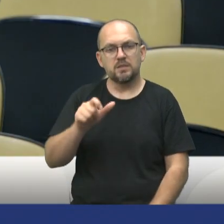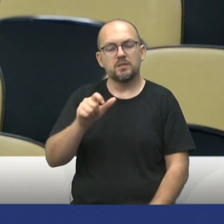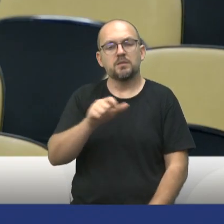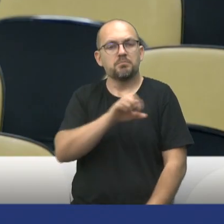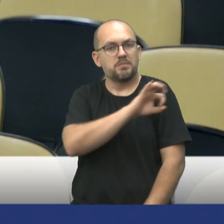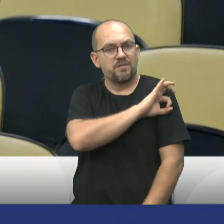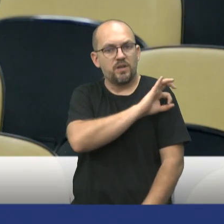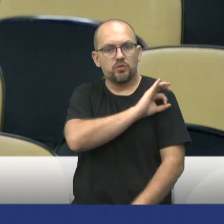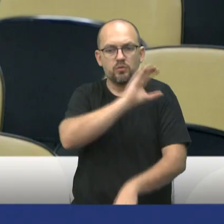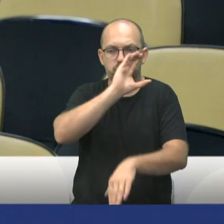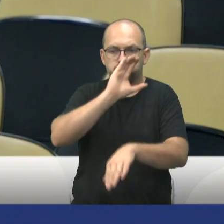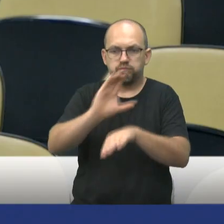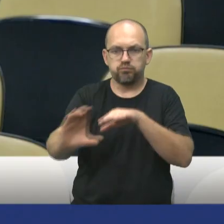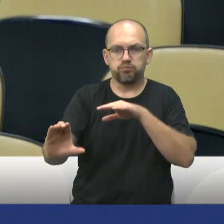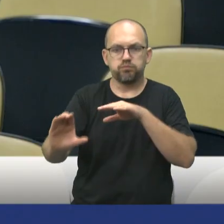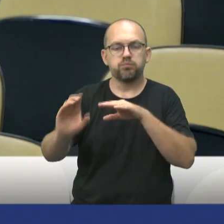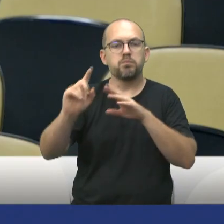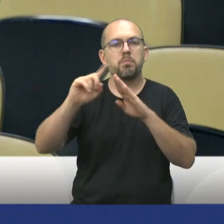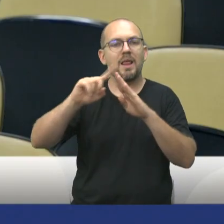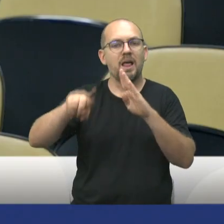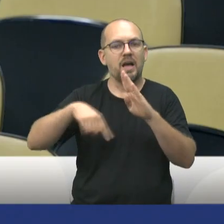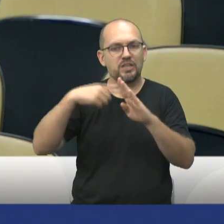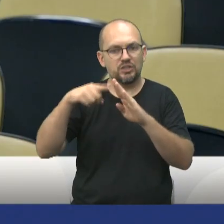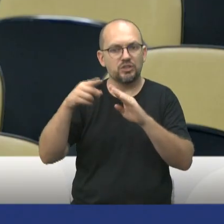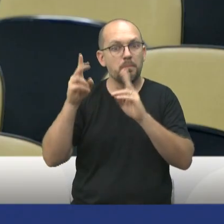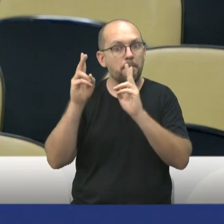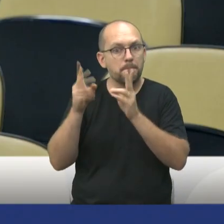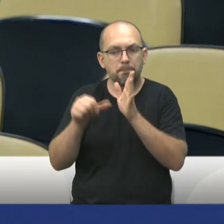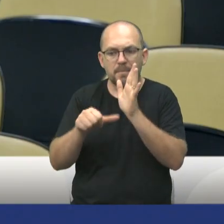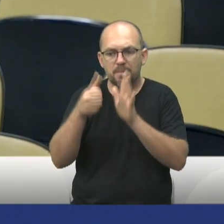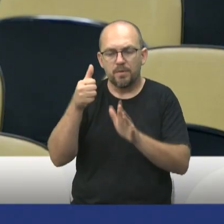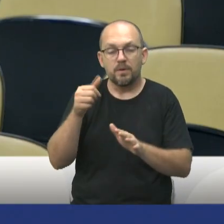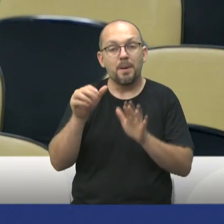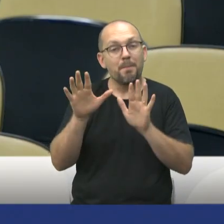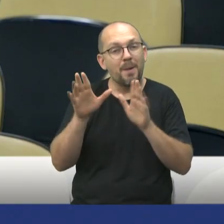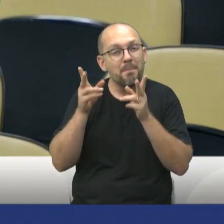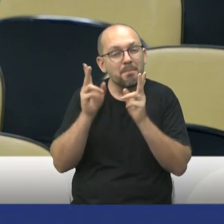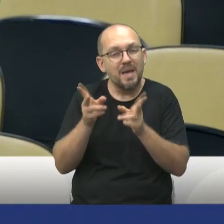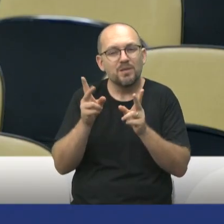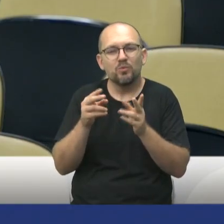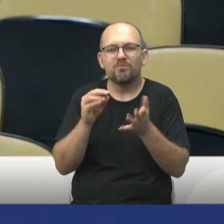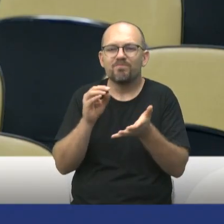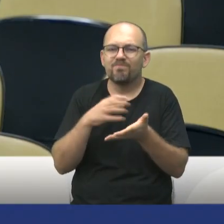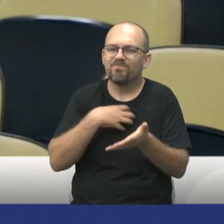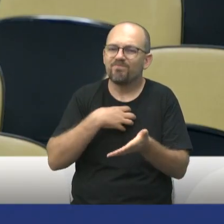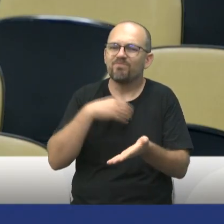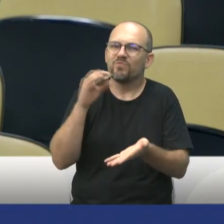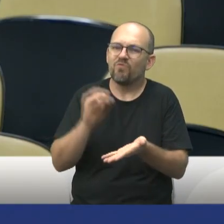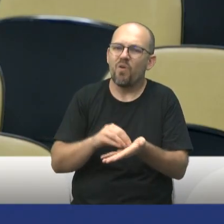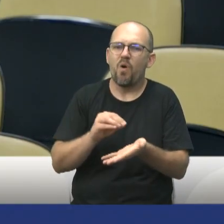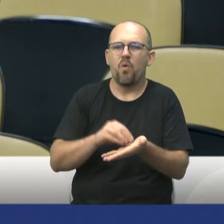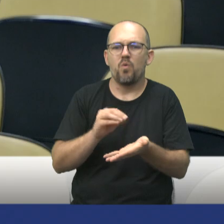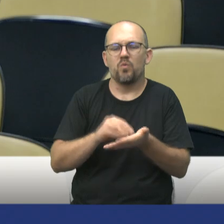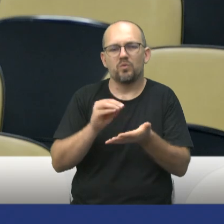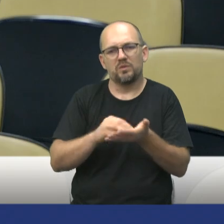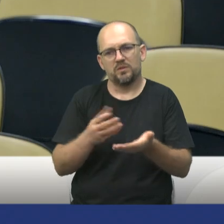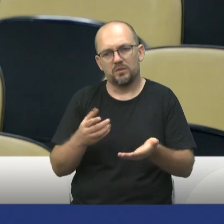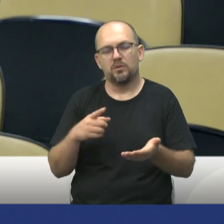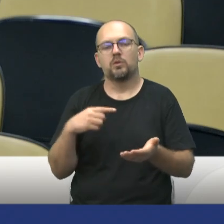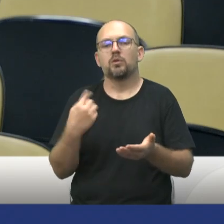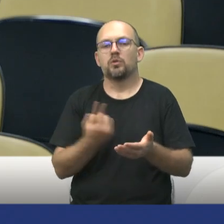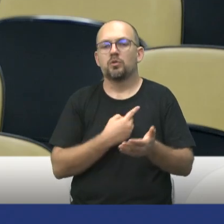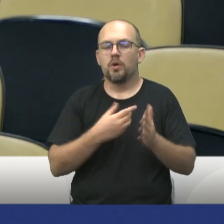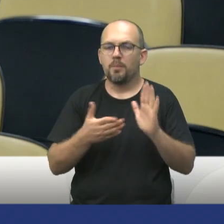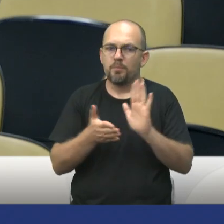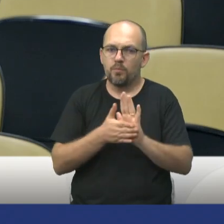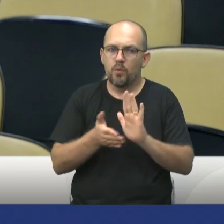Perlatti, e mesmo assim nós entendemos que é insuficiente. Então, nós propomos os